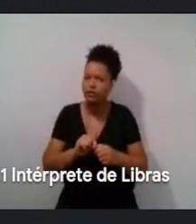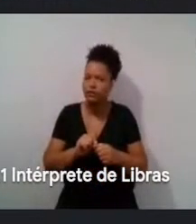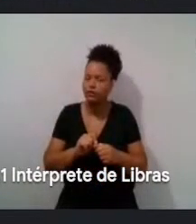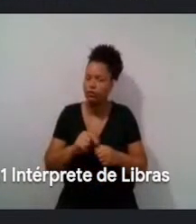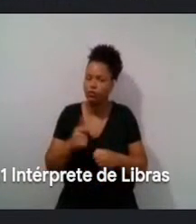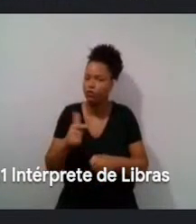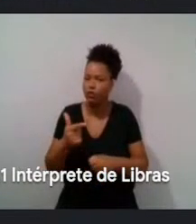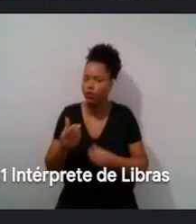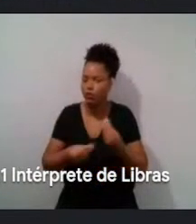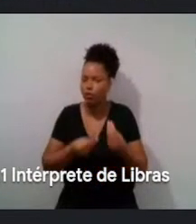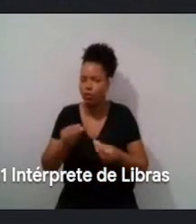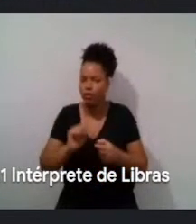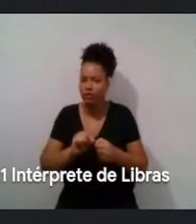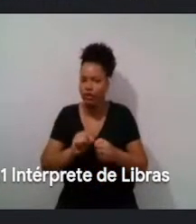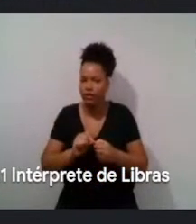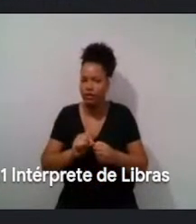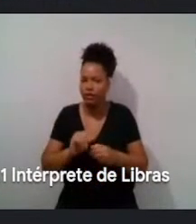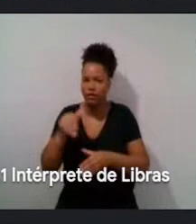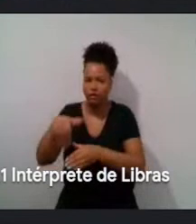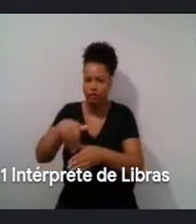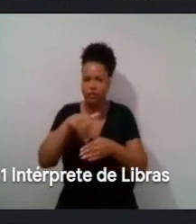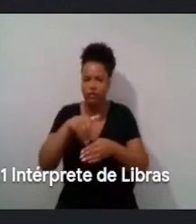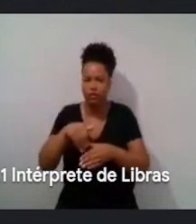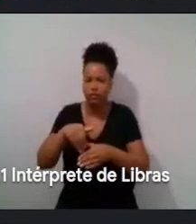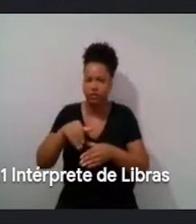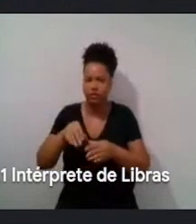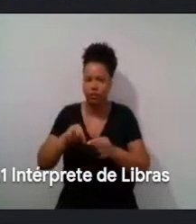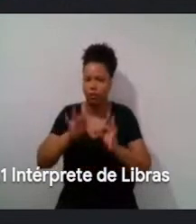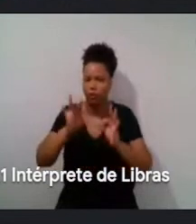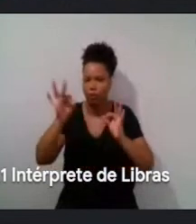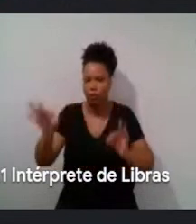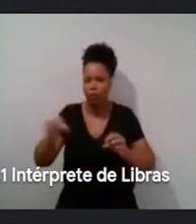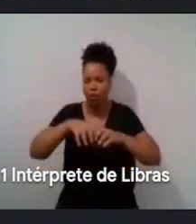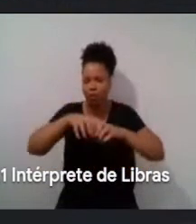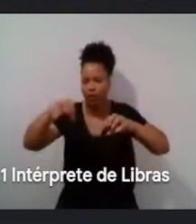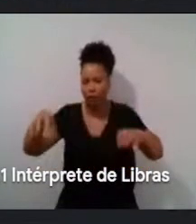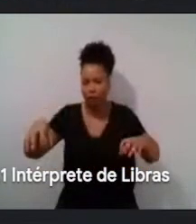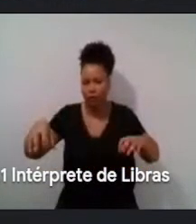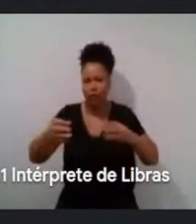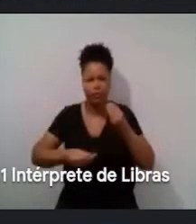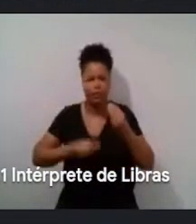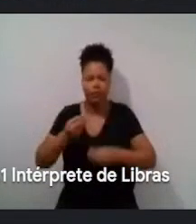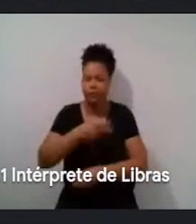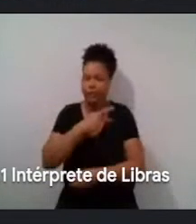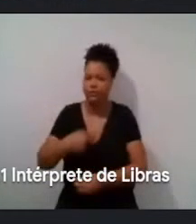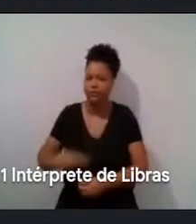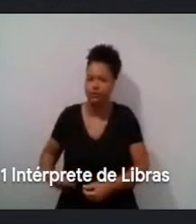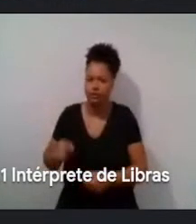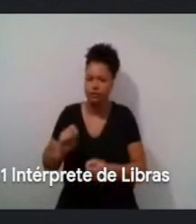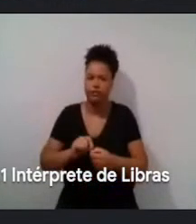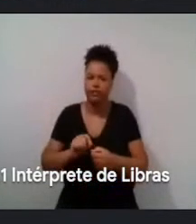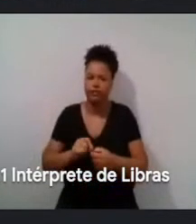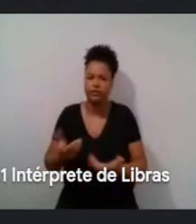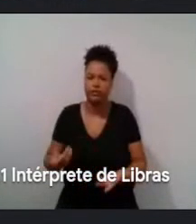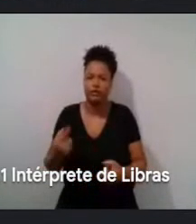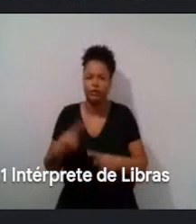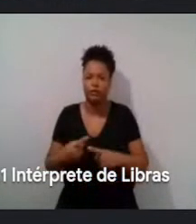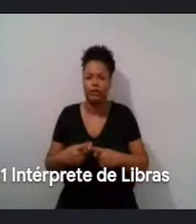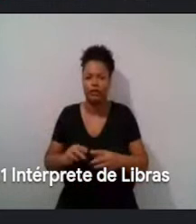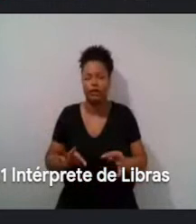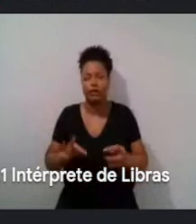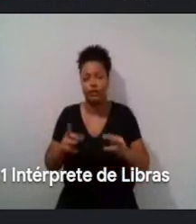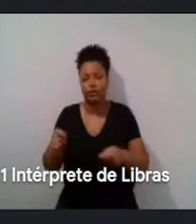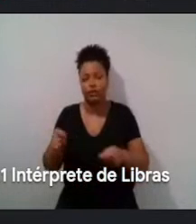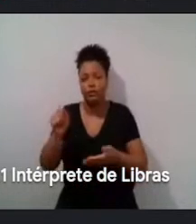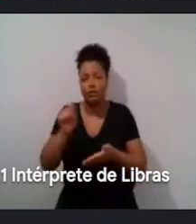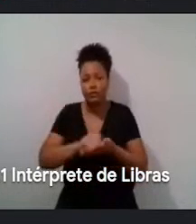votação online ou remota. Como é que o presidente vai fazer isso? Porque todo mundo vai lá, escreve o